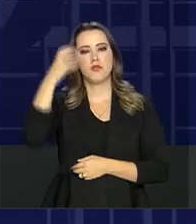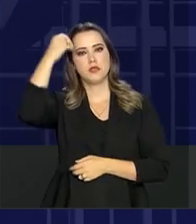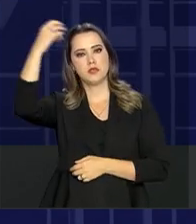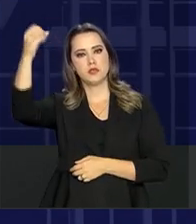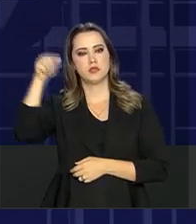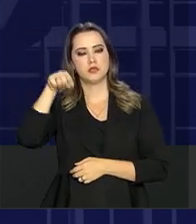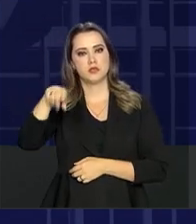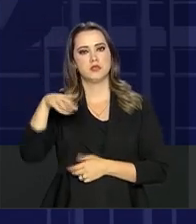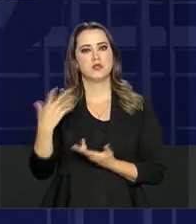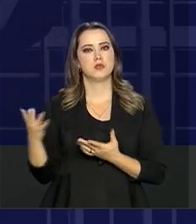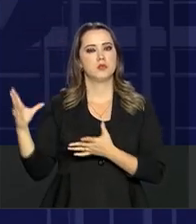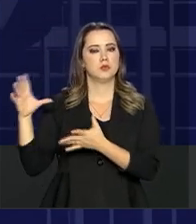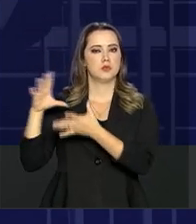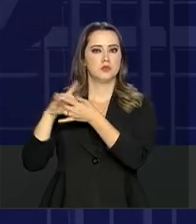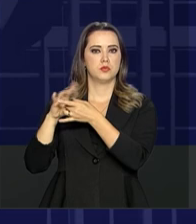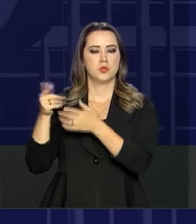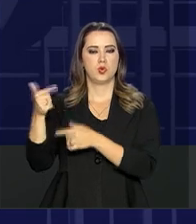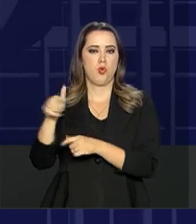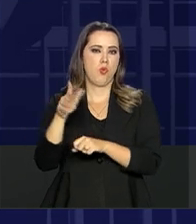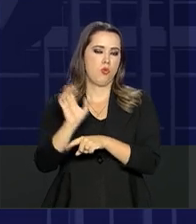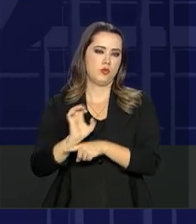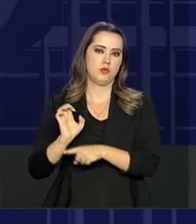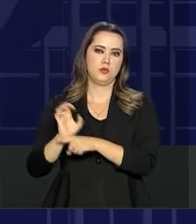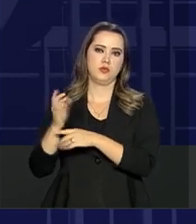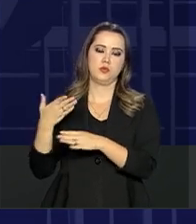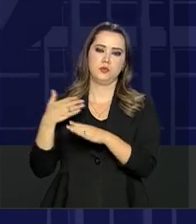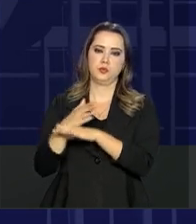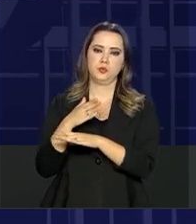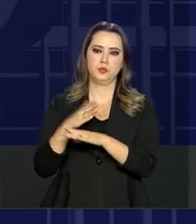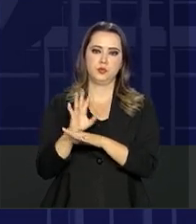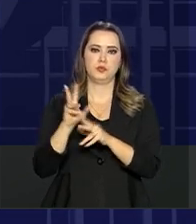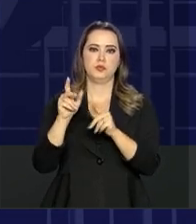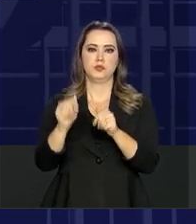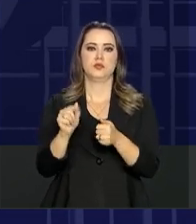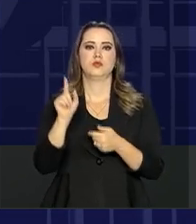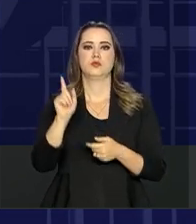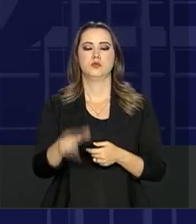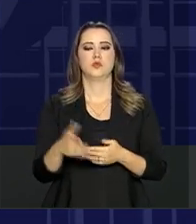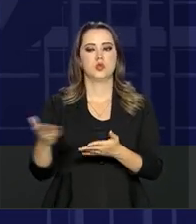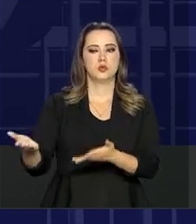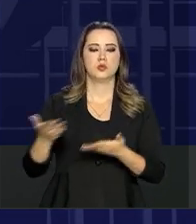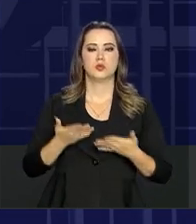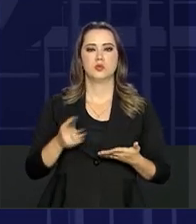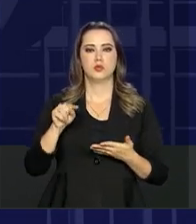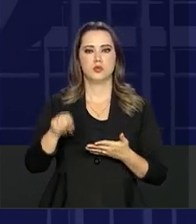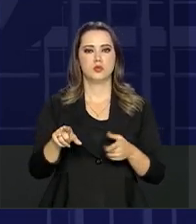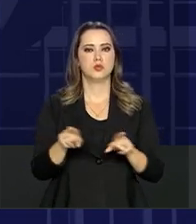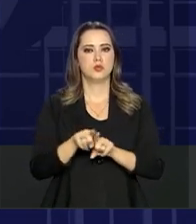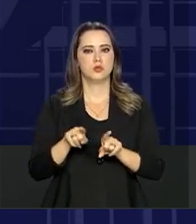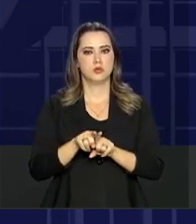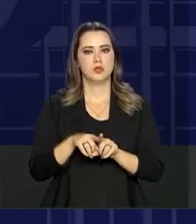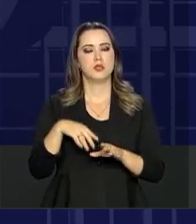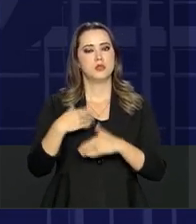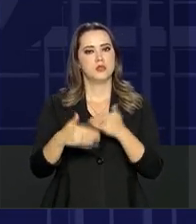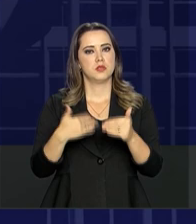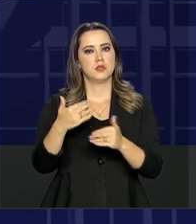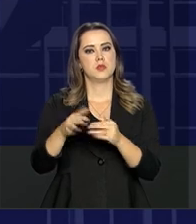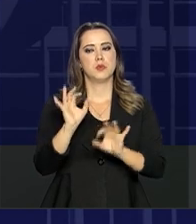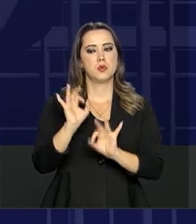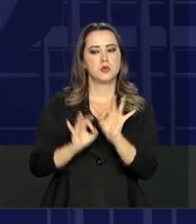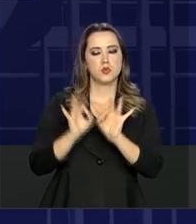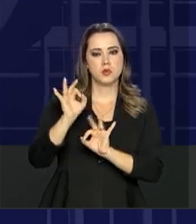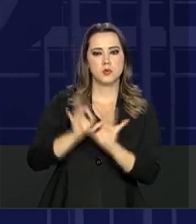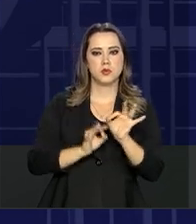para esse sistema de interiorização. Eles vêm, têm toda a acolhida e têm um processo de